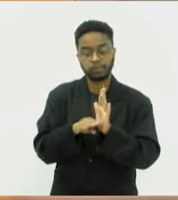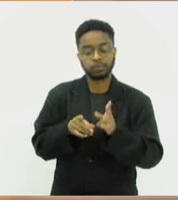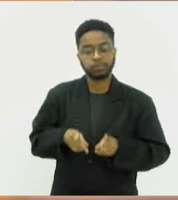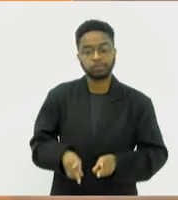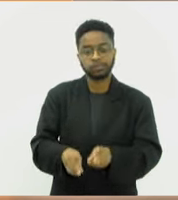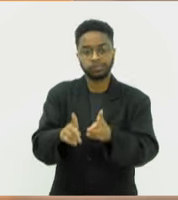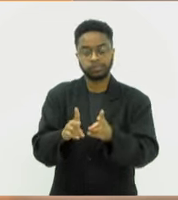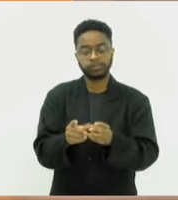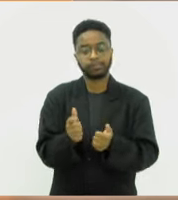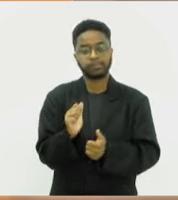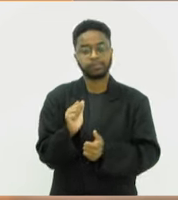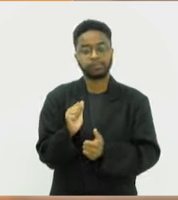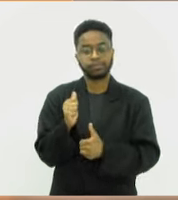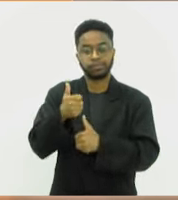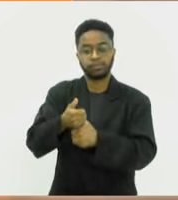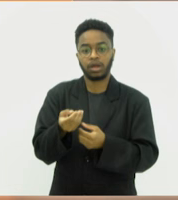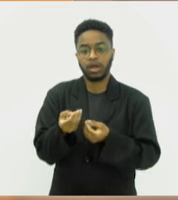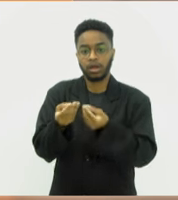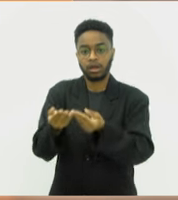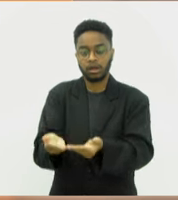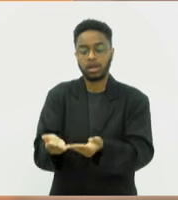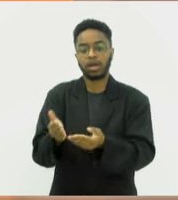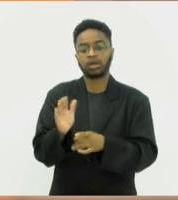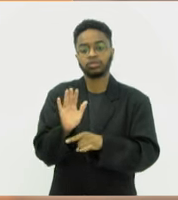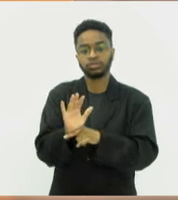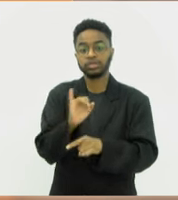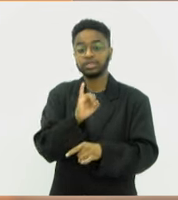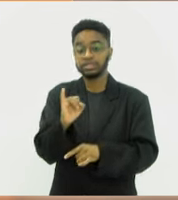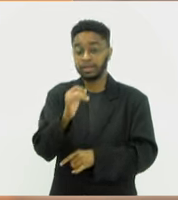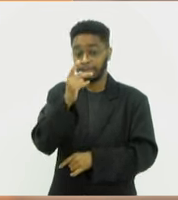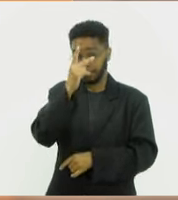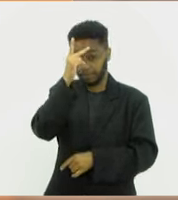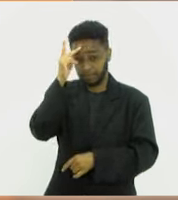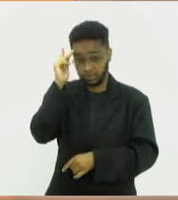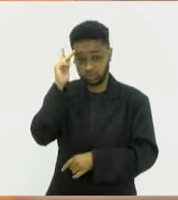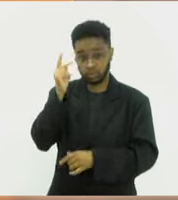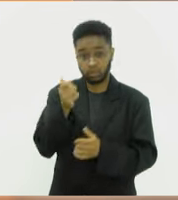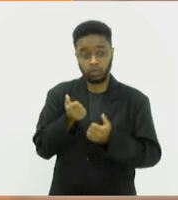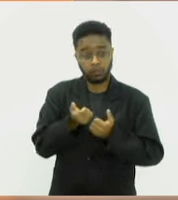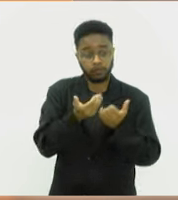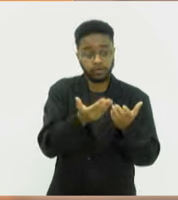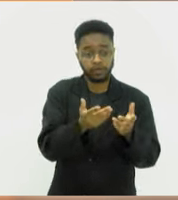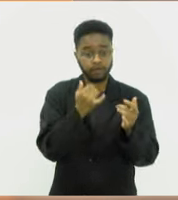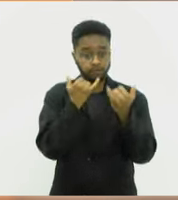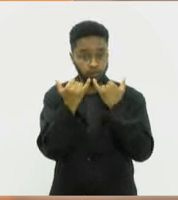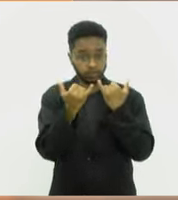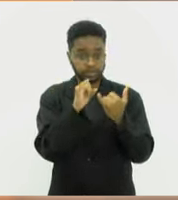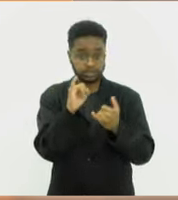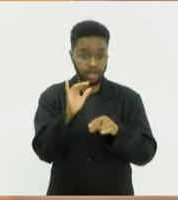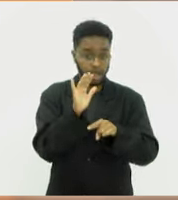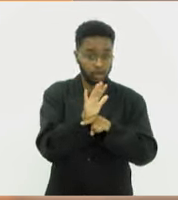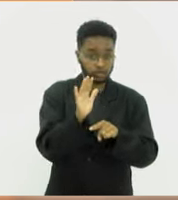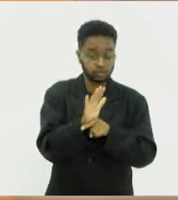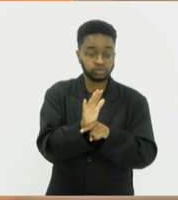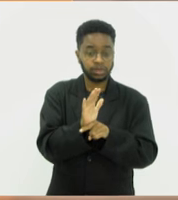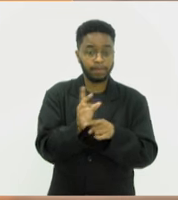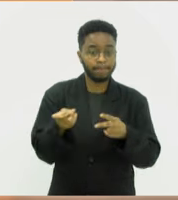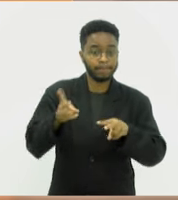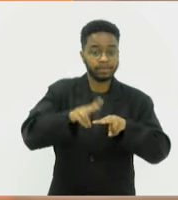de recompensa para pessoas que prestarem informações que auxiliem na prisão de assassinos de